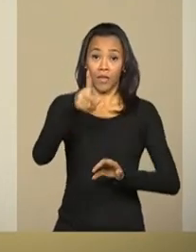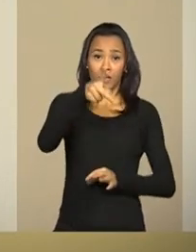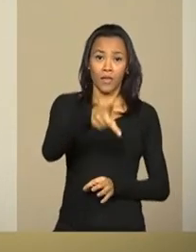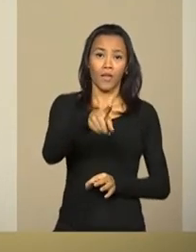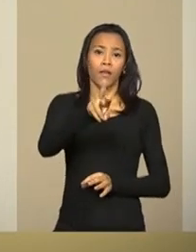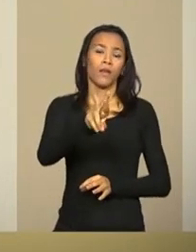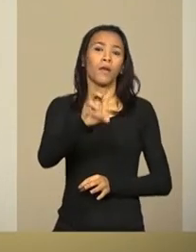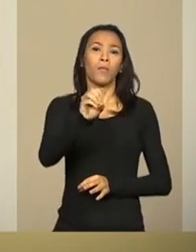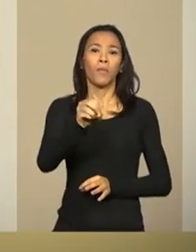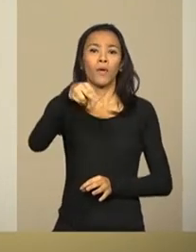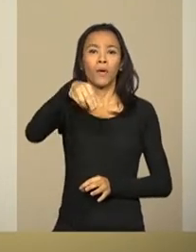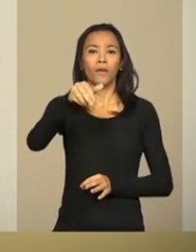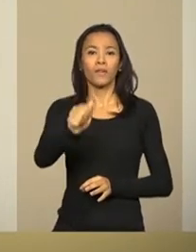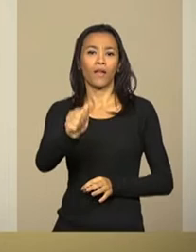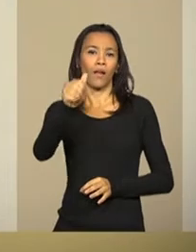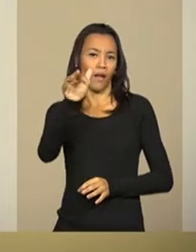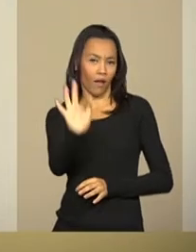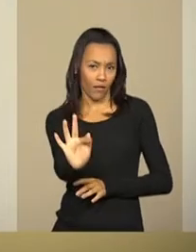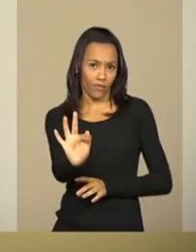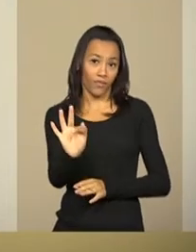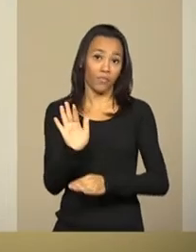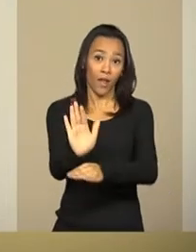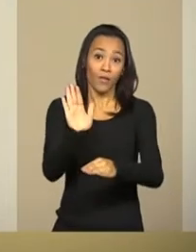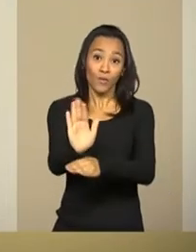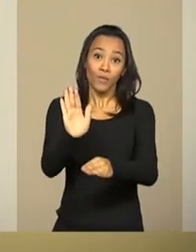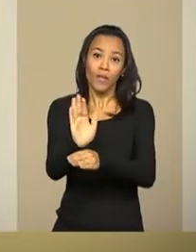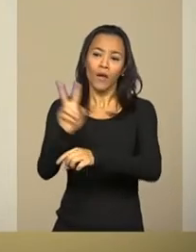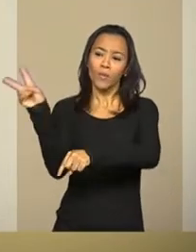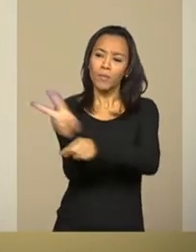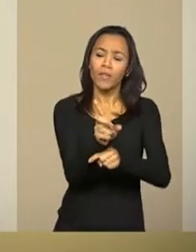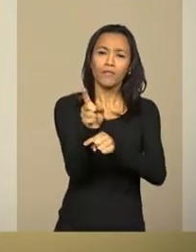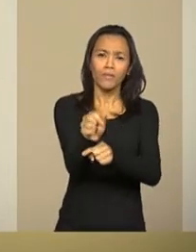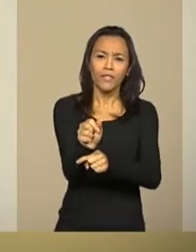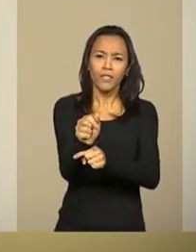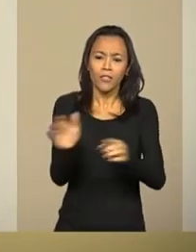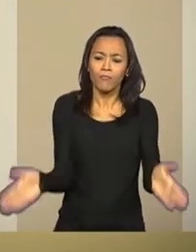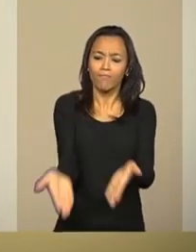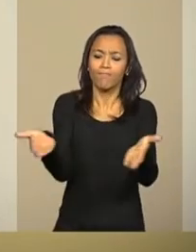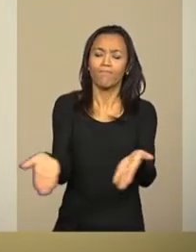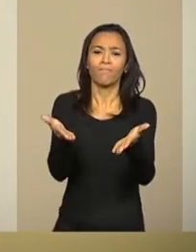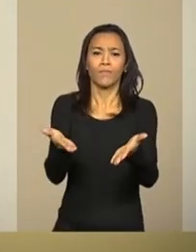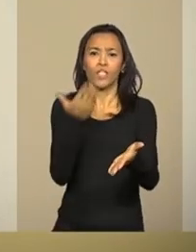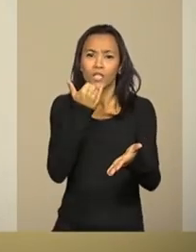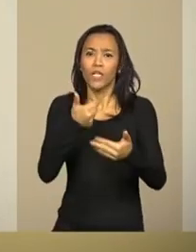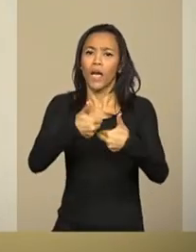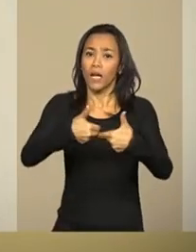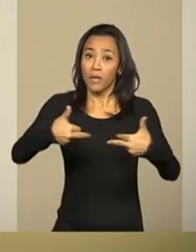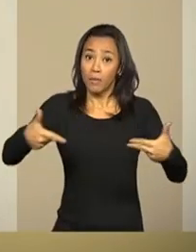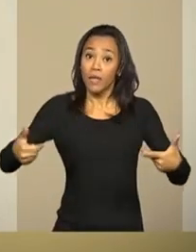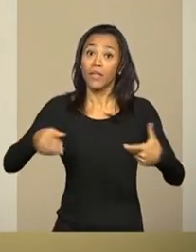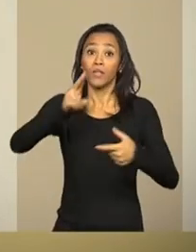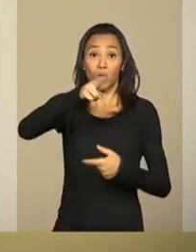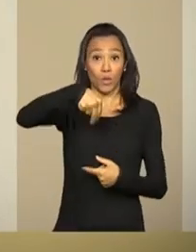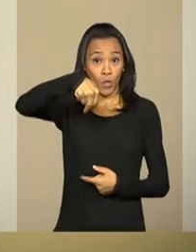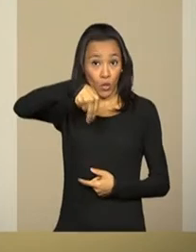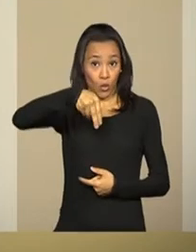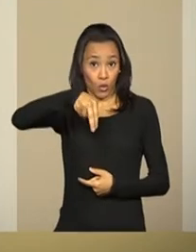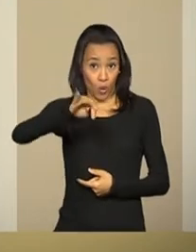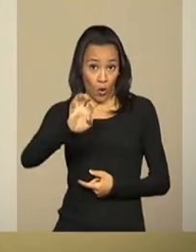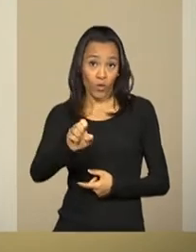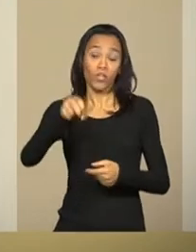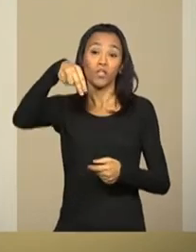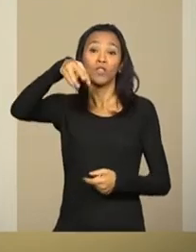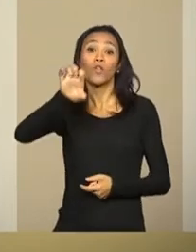Produção Orientada, para o agricultor financiar a produção sustentável de alimentos nas regiões Norte, Nordeste